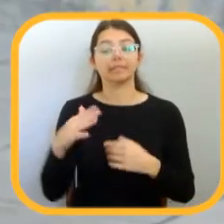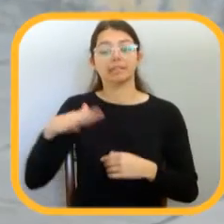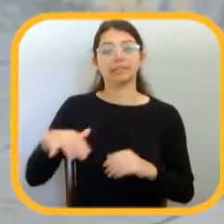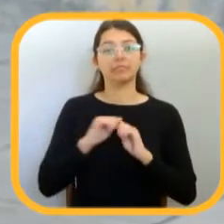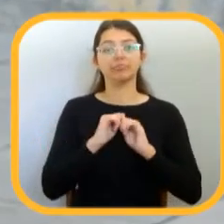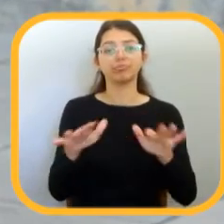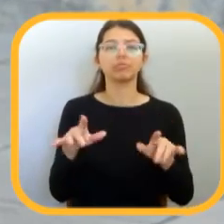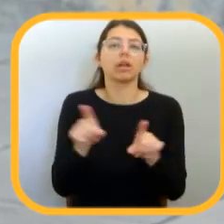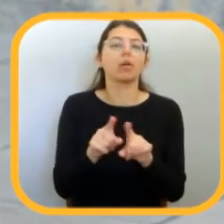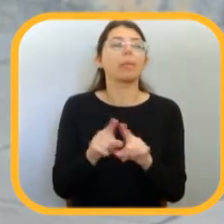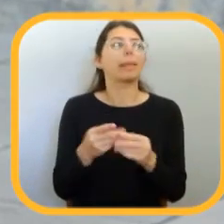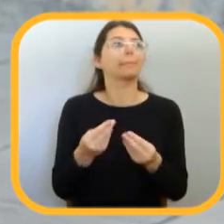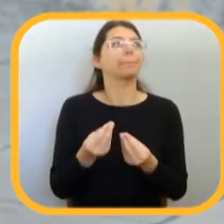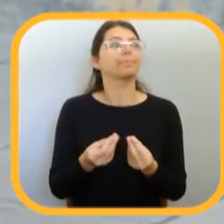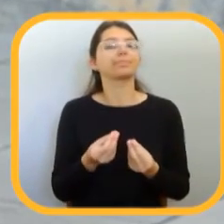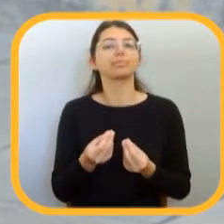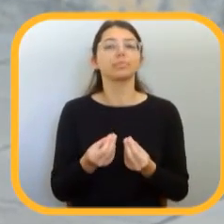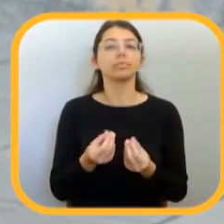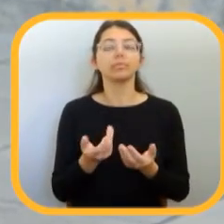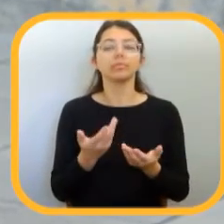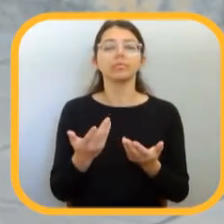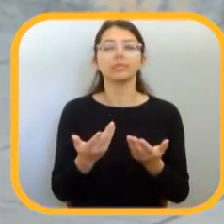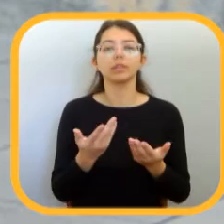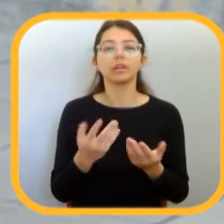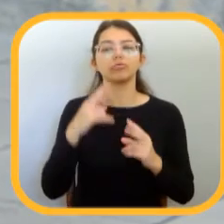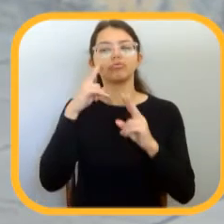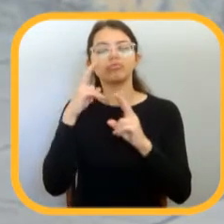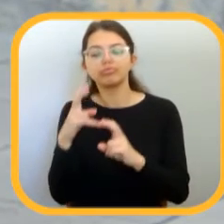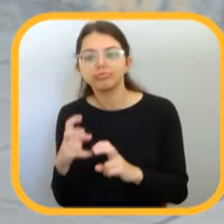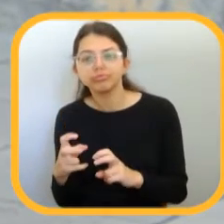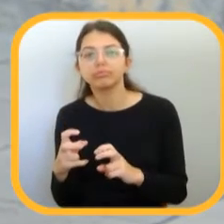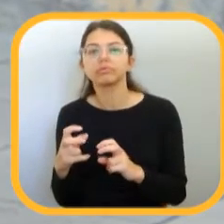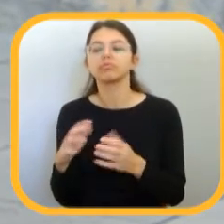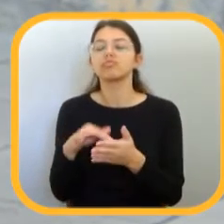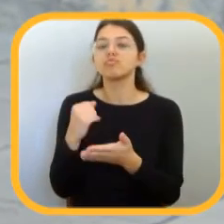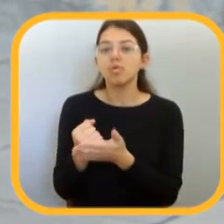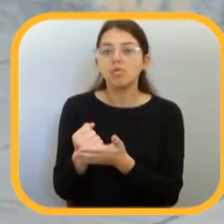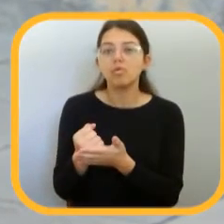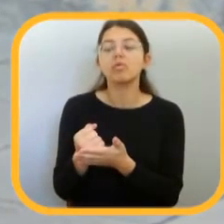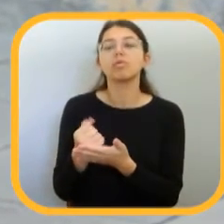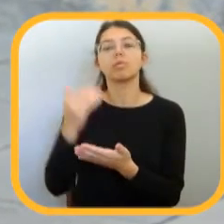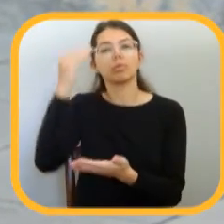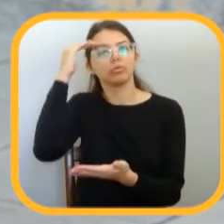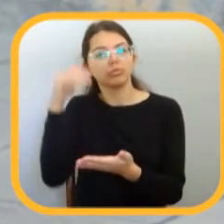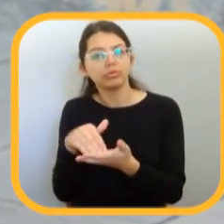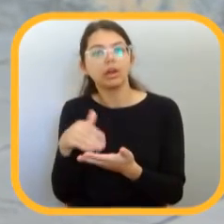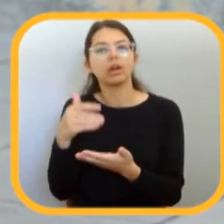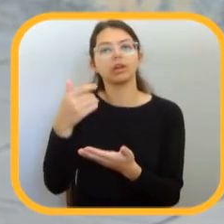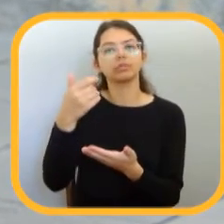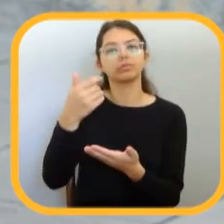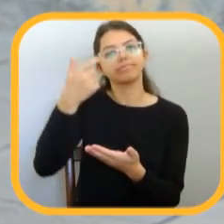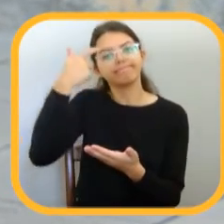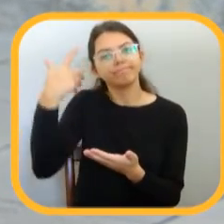entendo por divulgação científica pode ser alguma coisa, algum estudo que foi feito, a